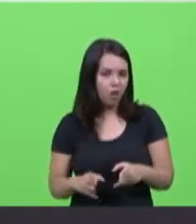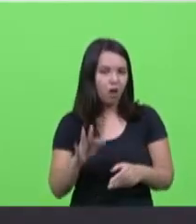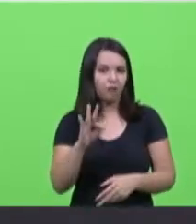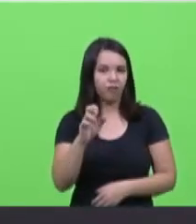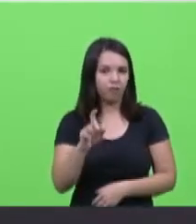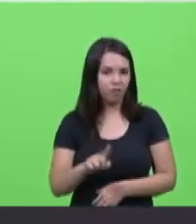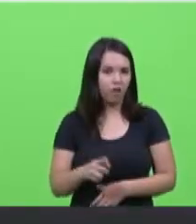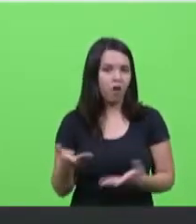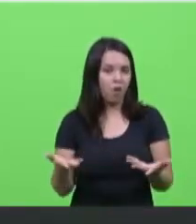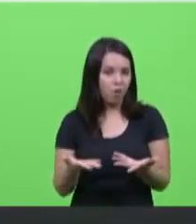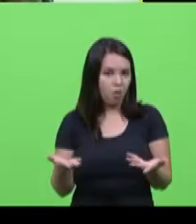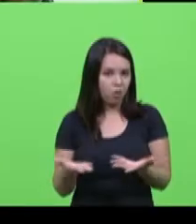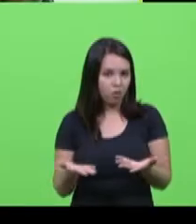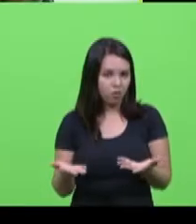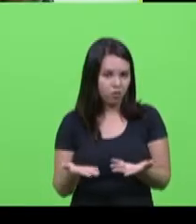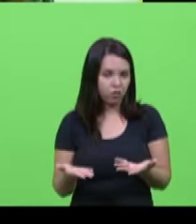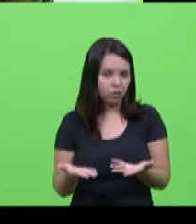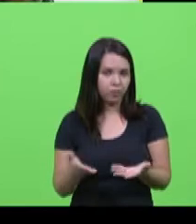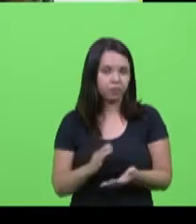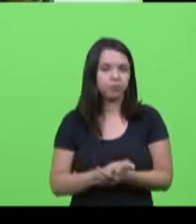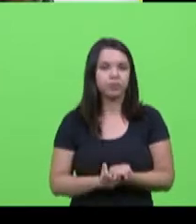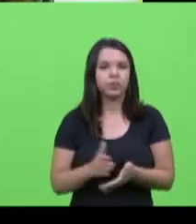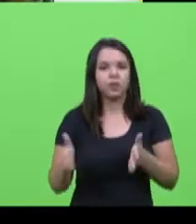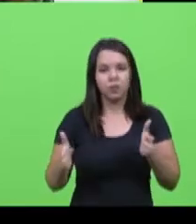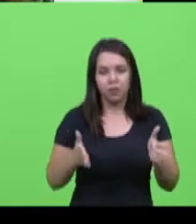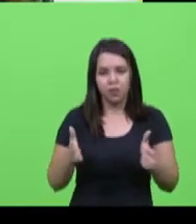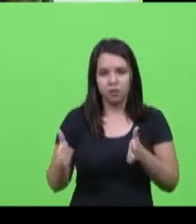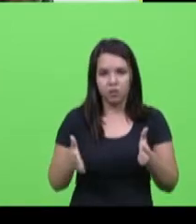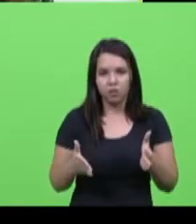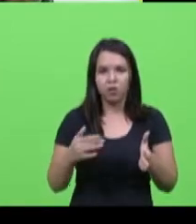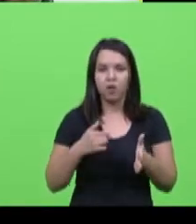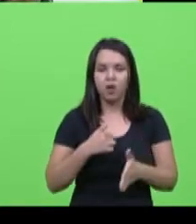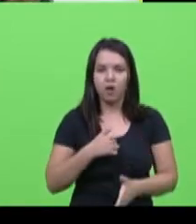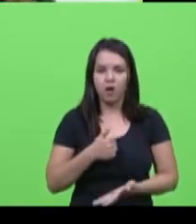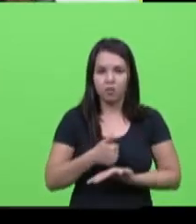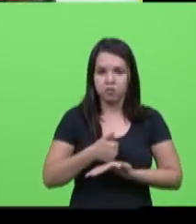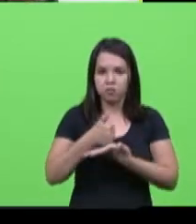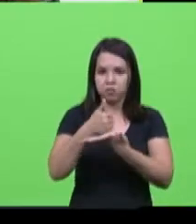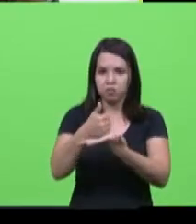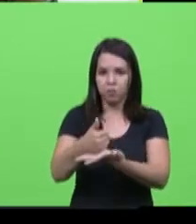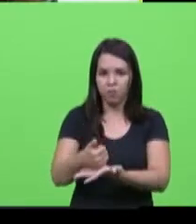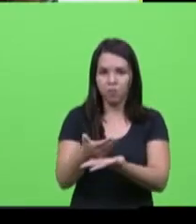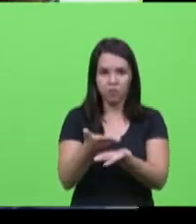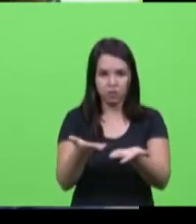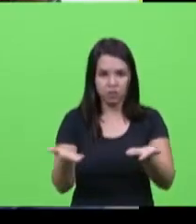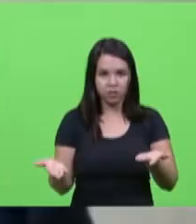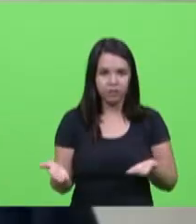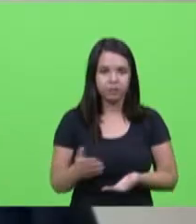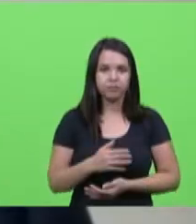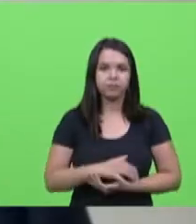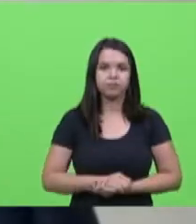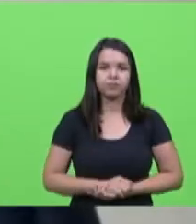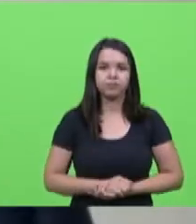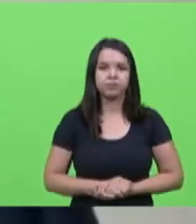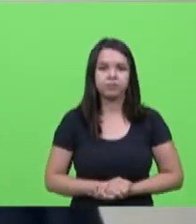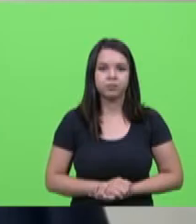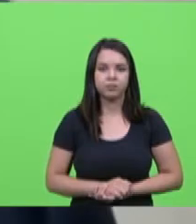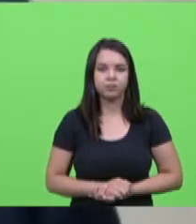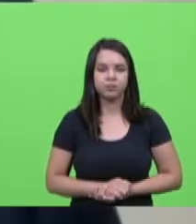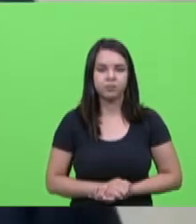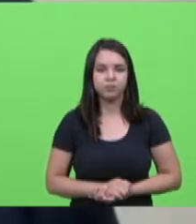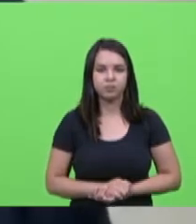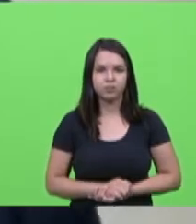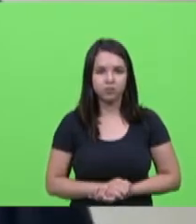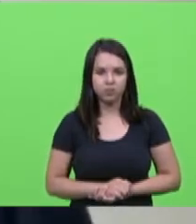Então, eu quero deixar essa minha palavra aí de apoio aos meus colegas. Muito obrigada, senhor presidente. Tem a palavra o